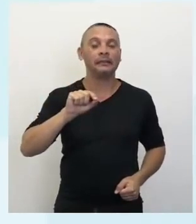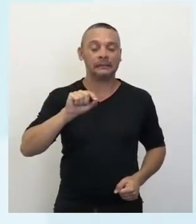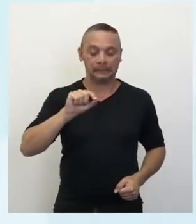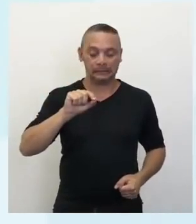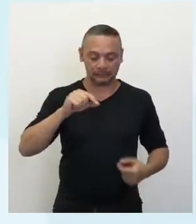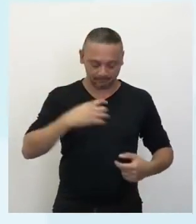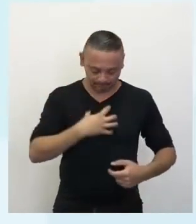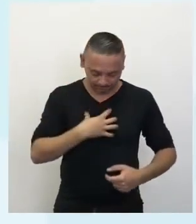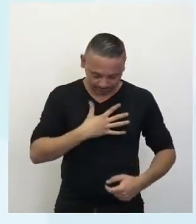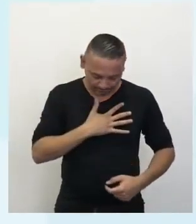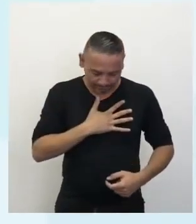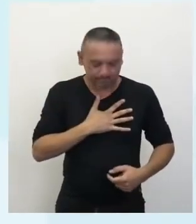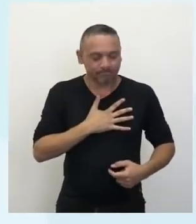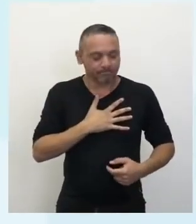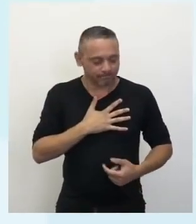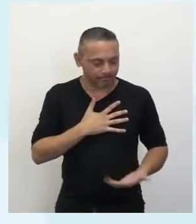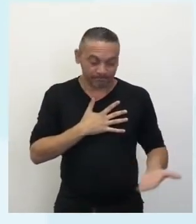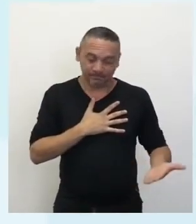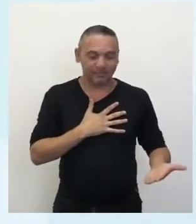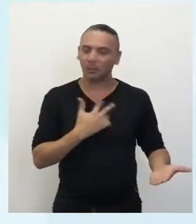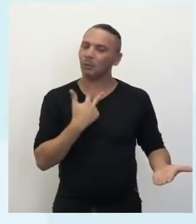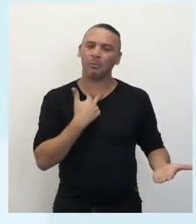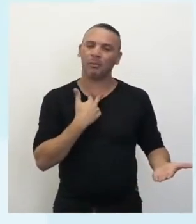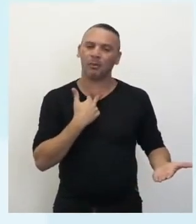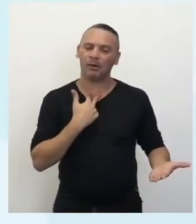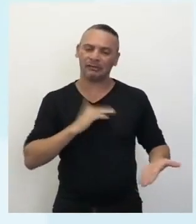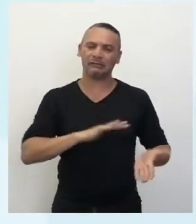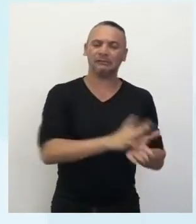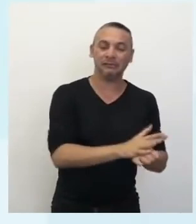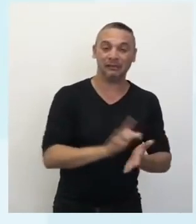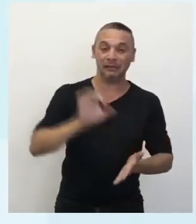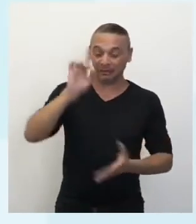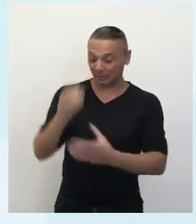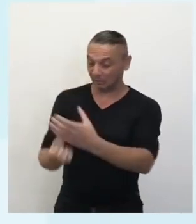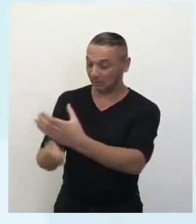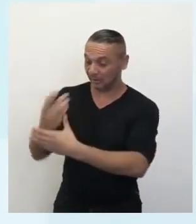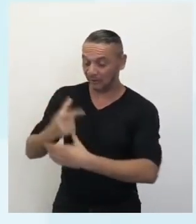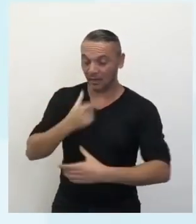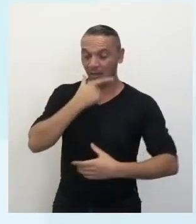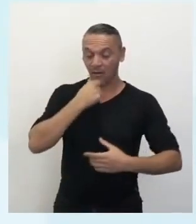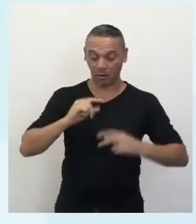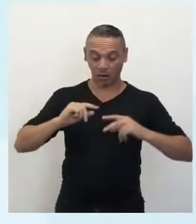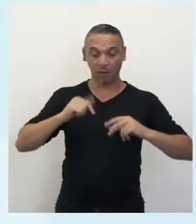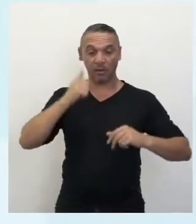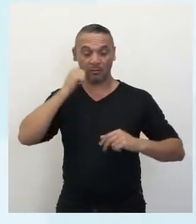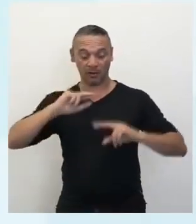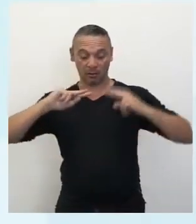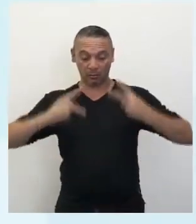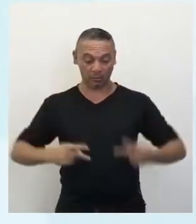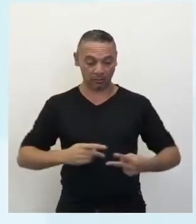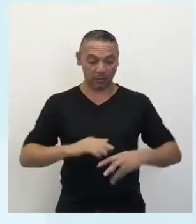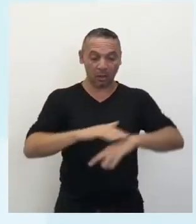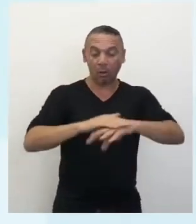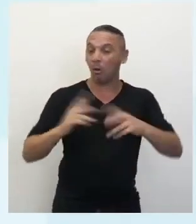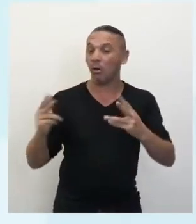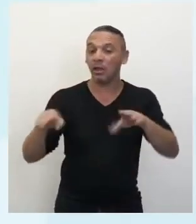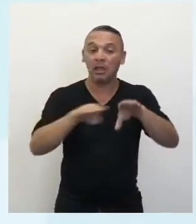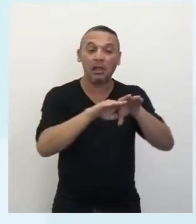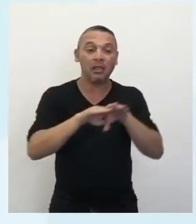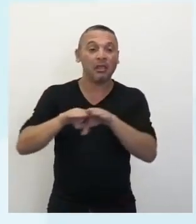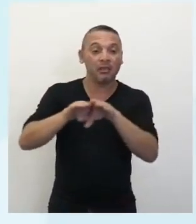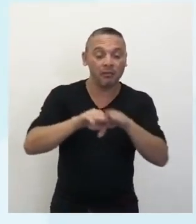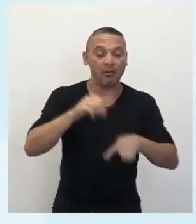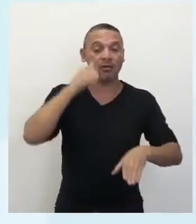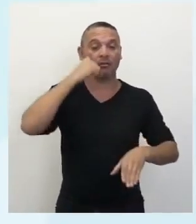em meu coração que isso nunca deveria existir. Deus criou o ser humano sem distinção de cor. Criou a gente igual, disse a